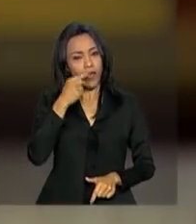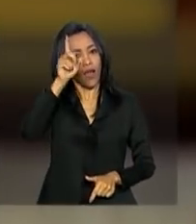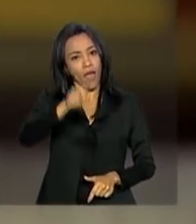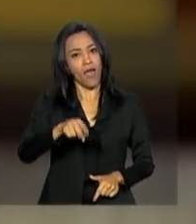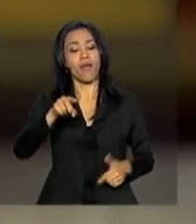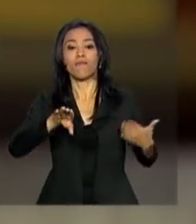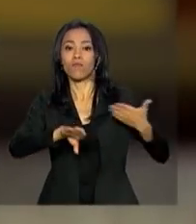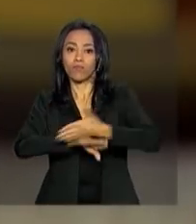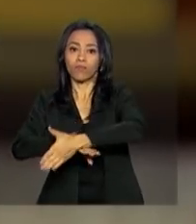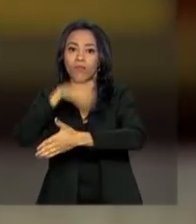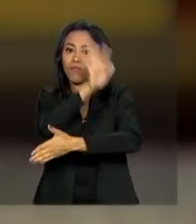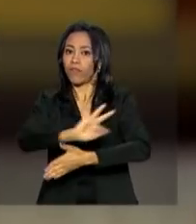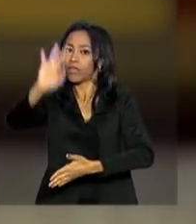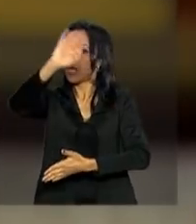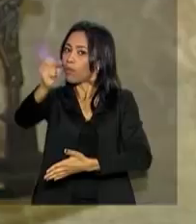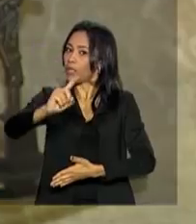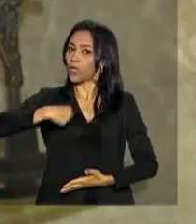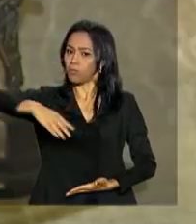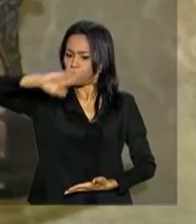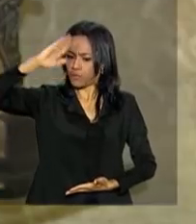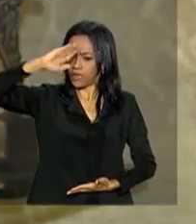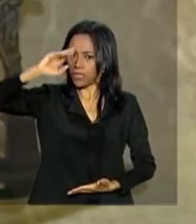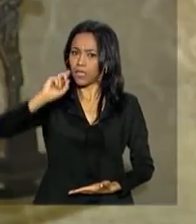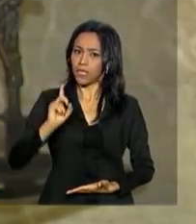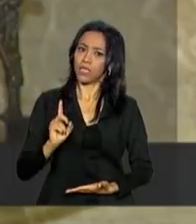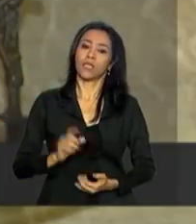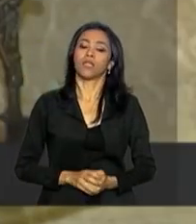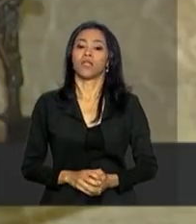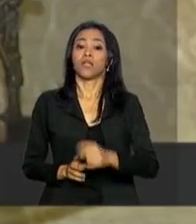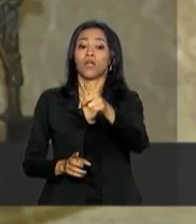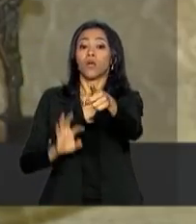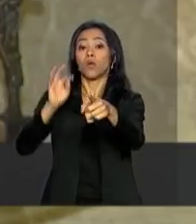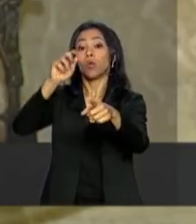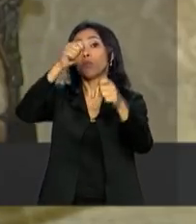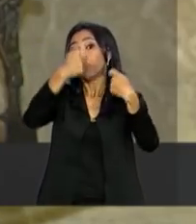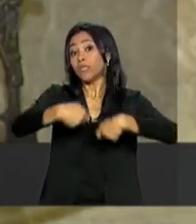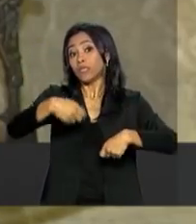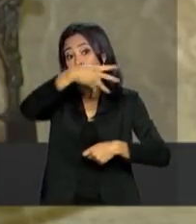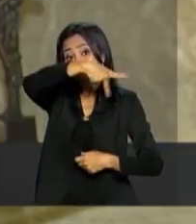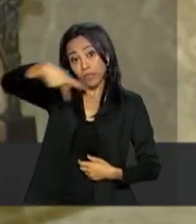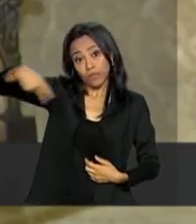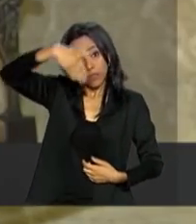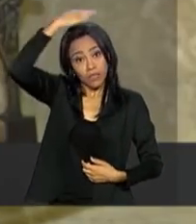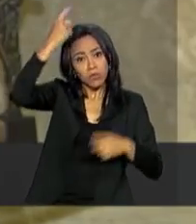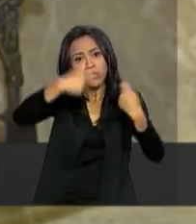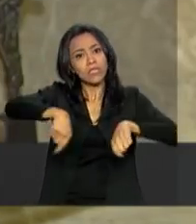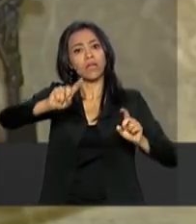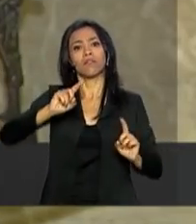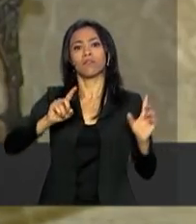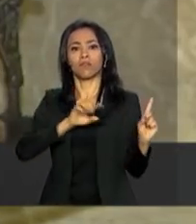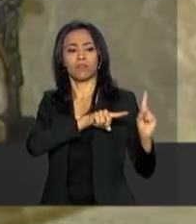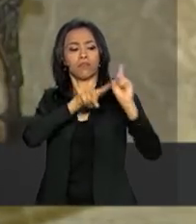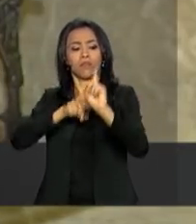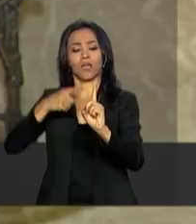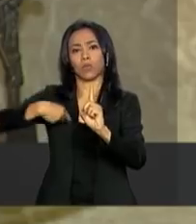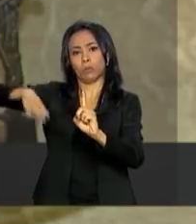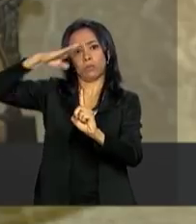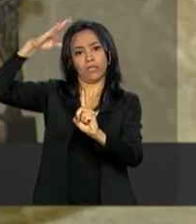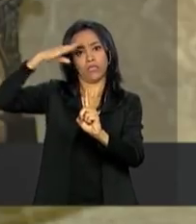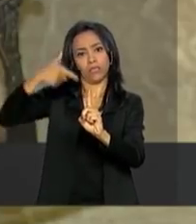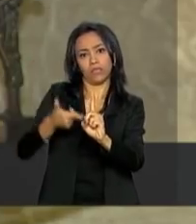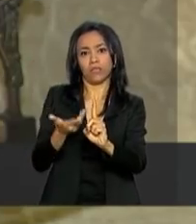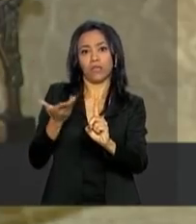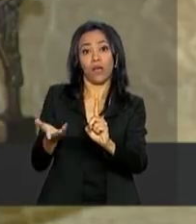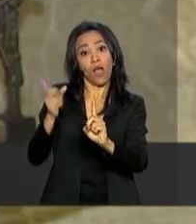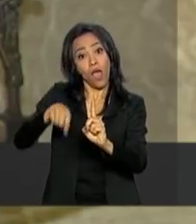intervenção federal e não militar. O presidente ele não precisaria ter colocado um militar. Fomos colocados aqui